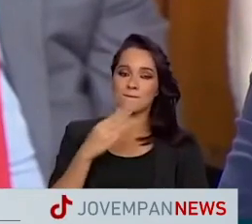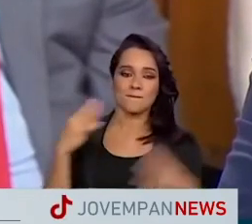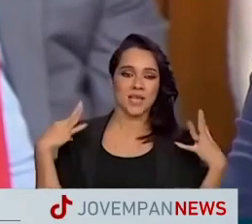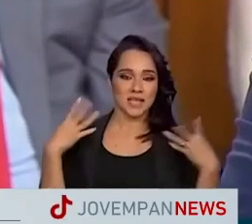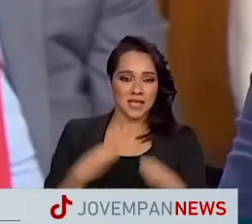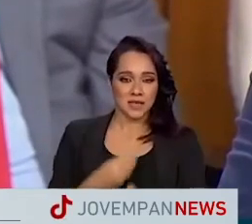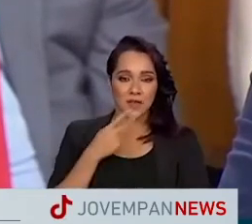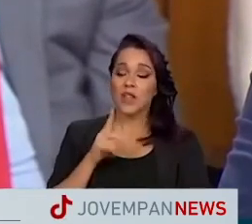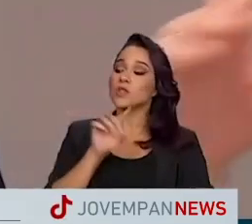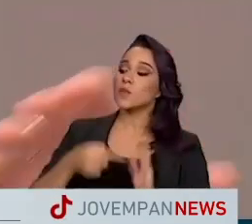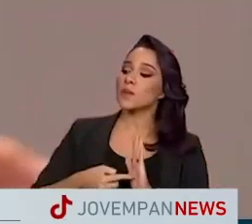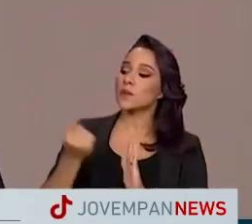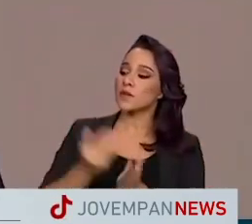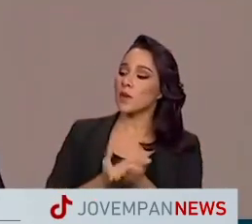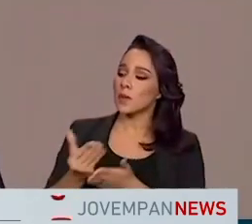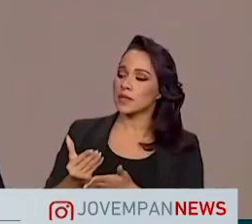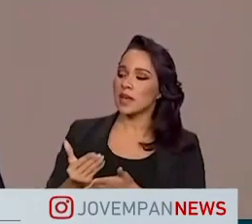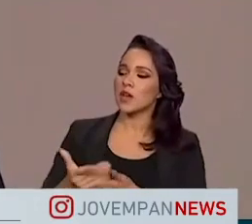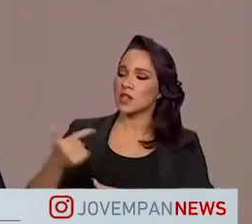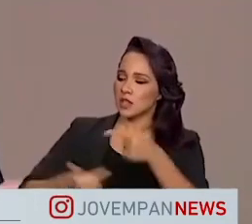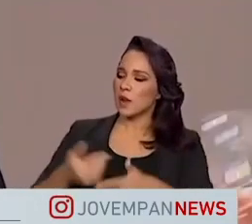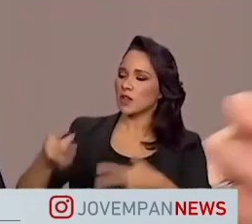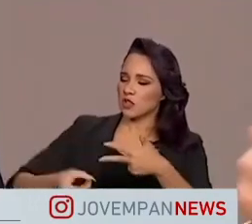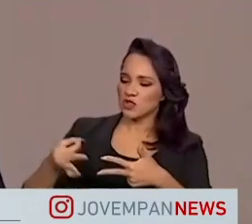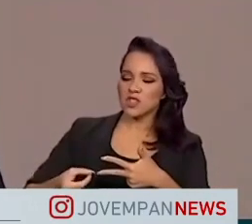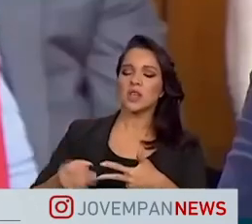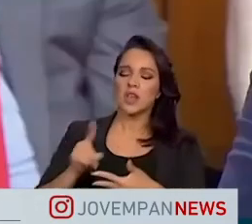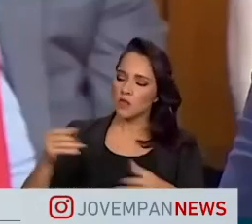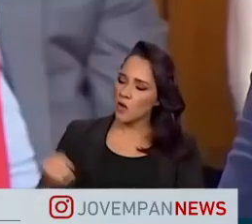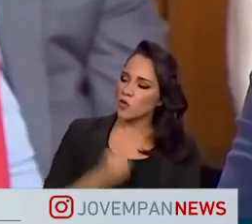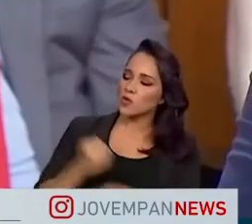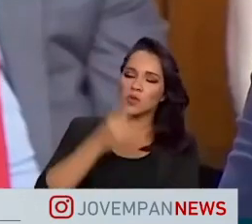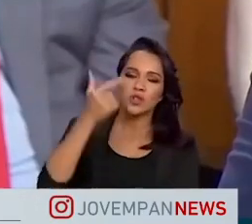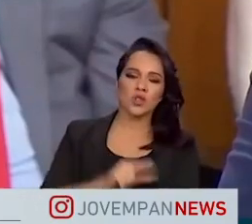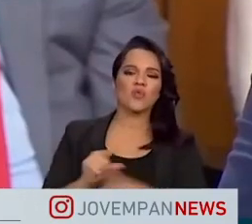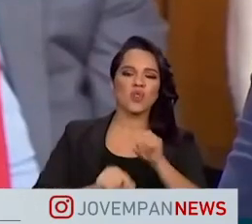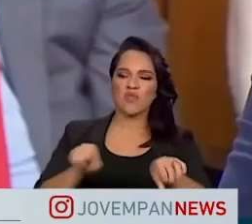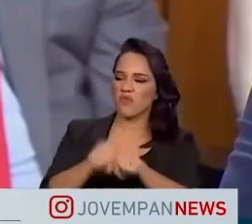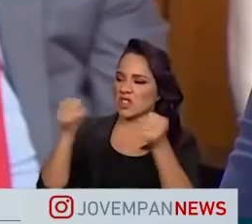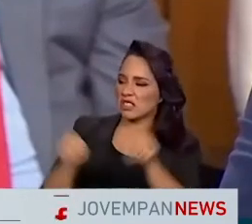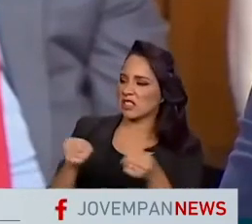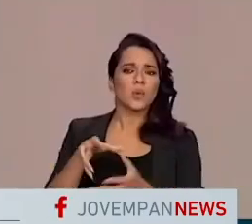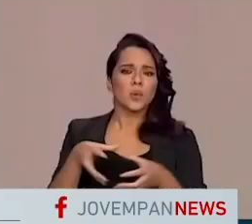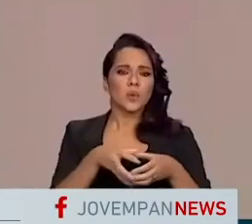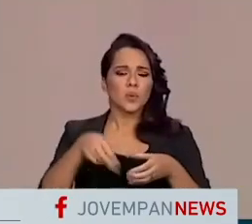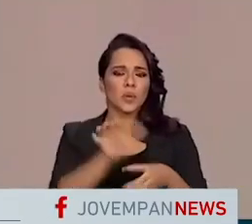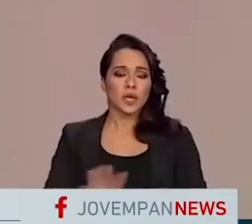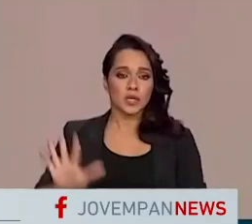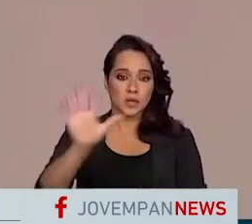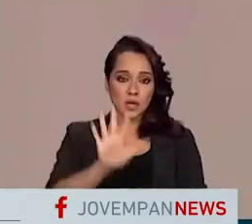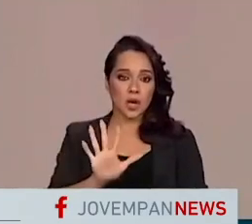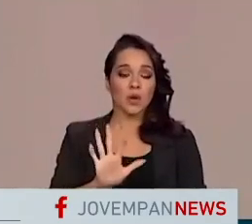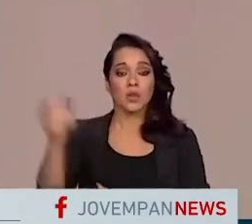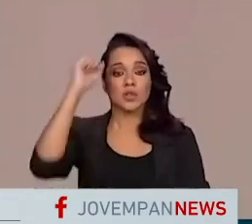1º, vamos iniciar o ano judiciário e vamos reconstruir aquilo que foi destruído. A presidente